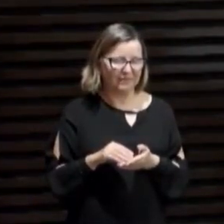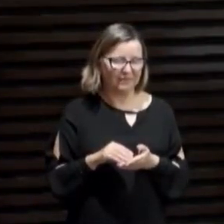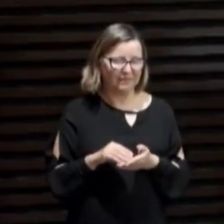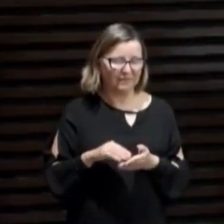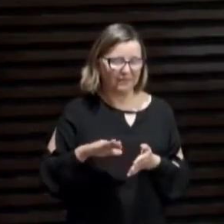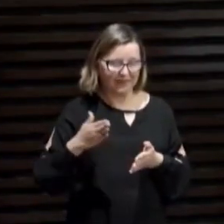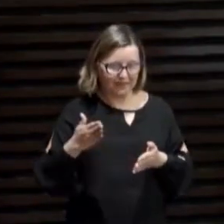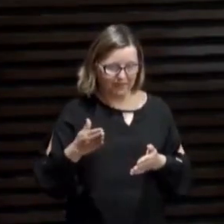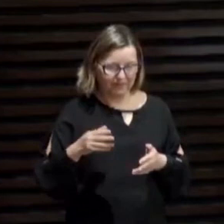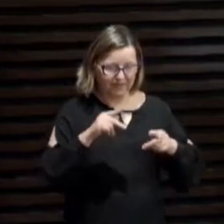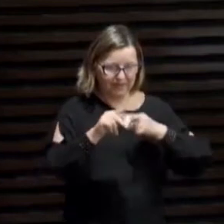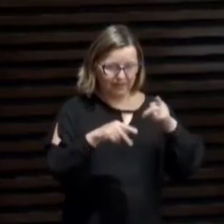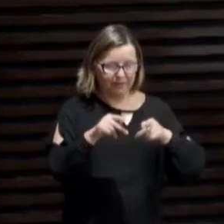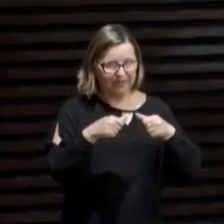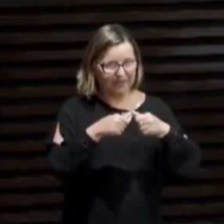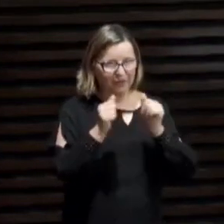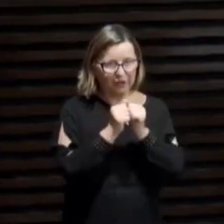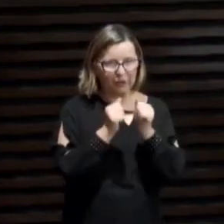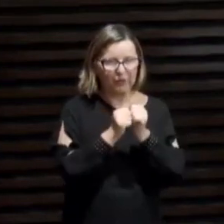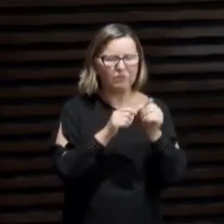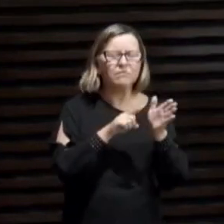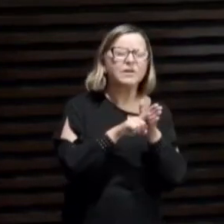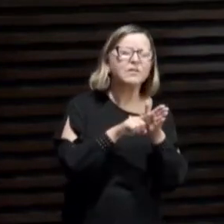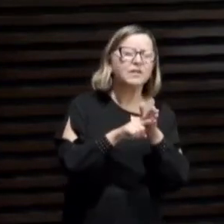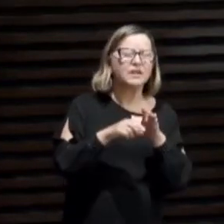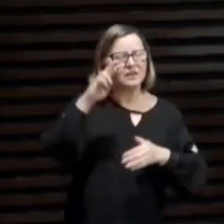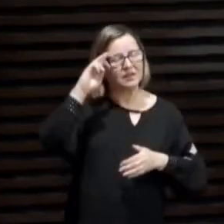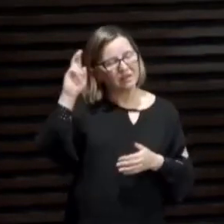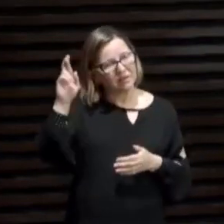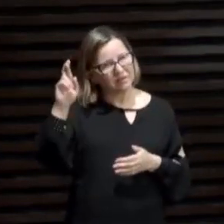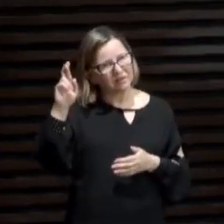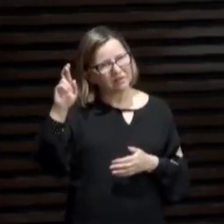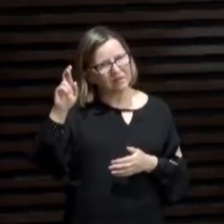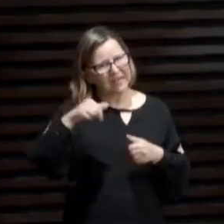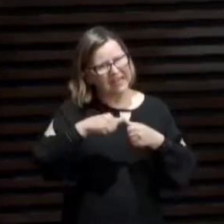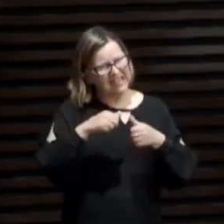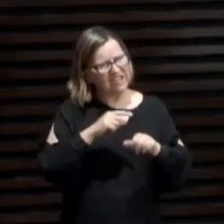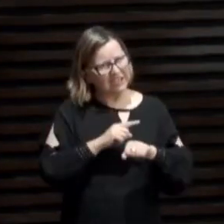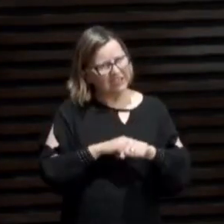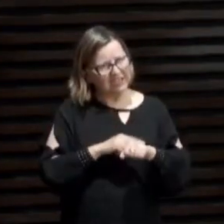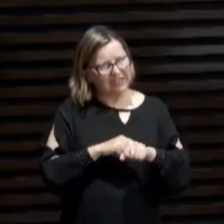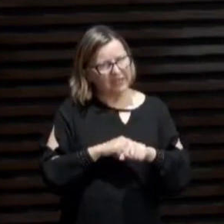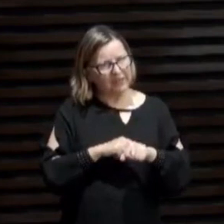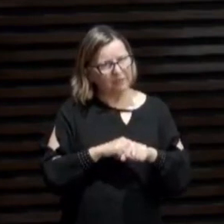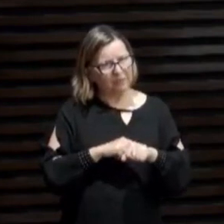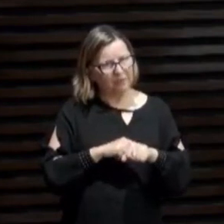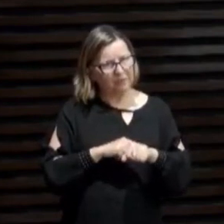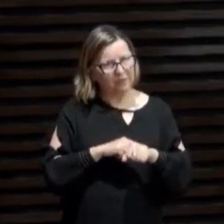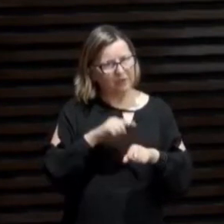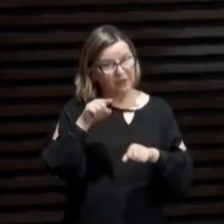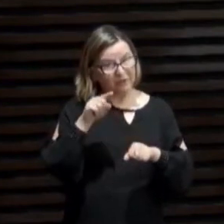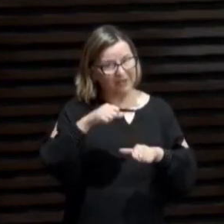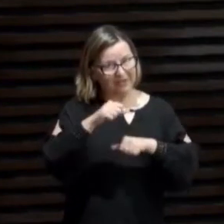Então, os que estavam reunidos lhe perguntaram: Senhor, será que este tempo em que restauras